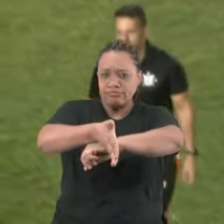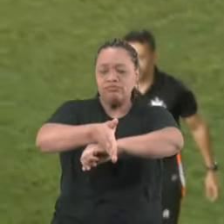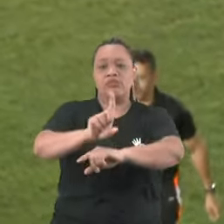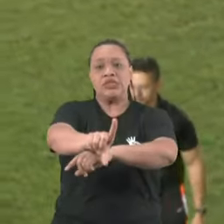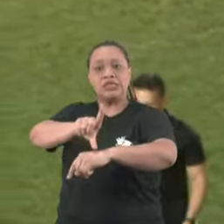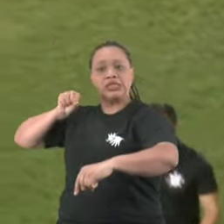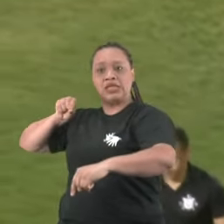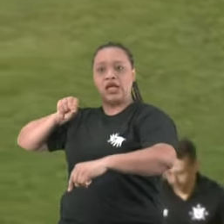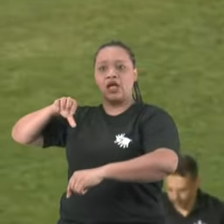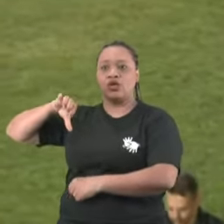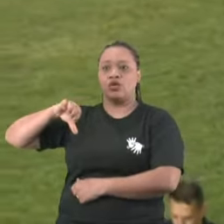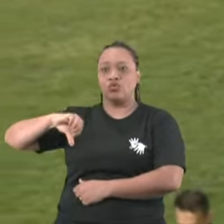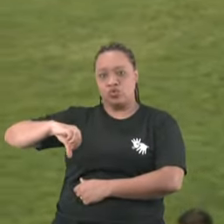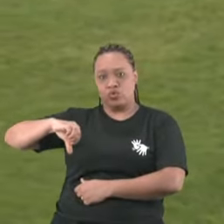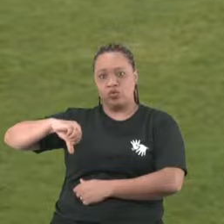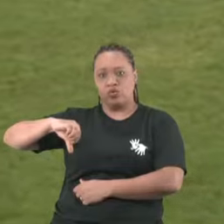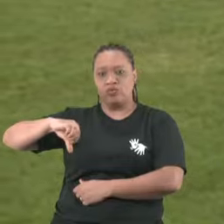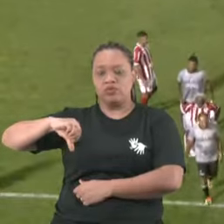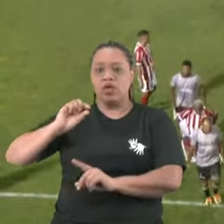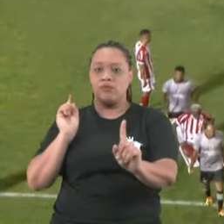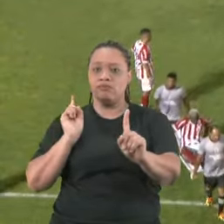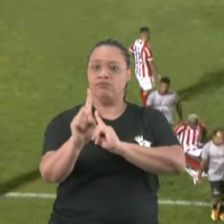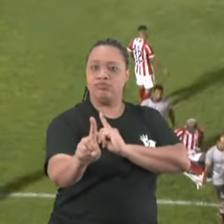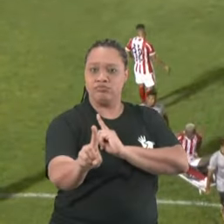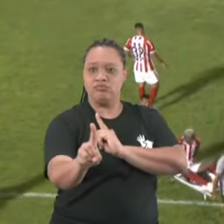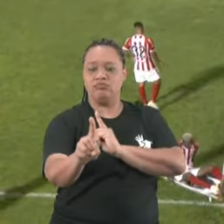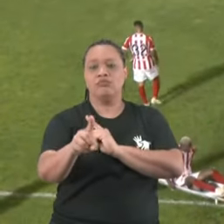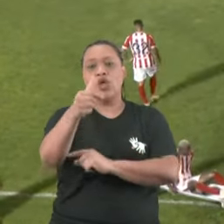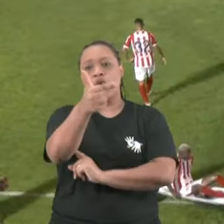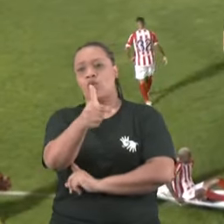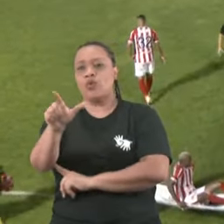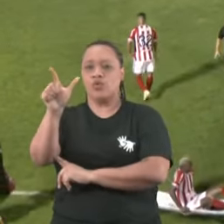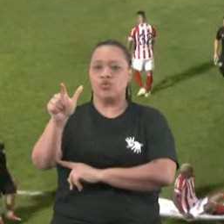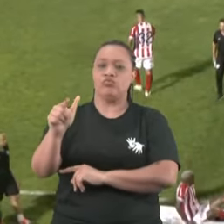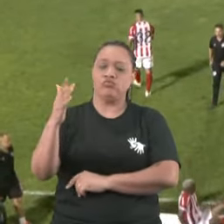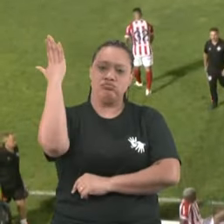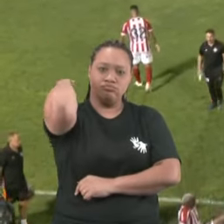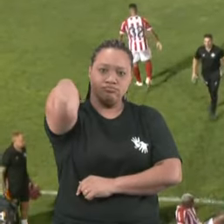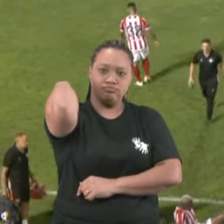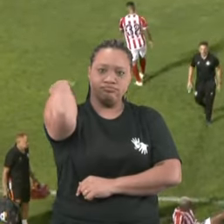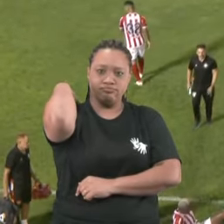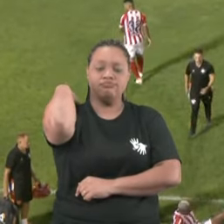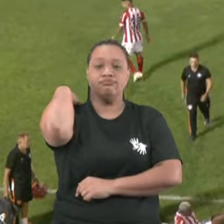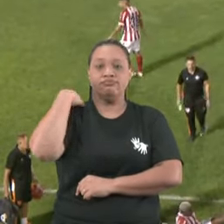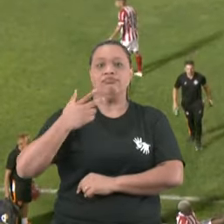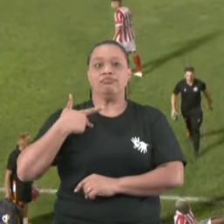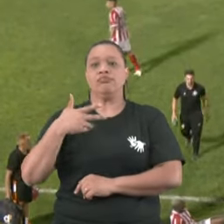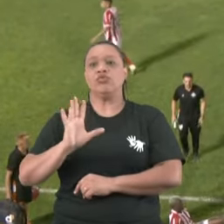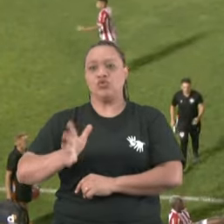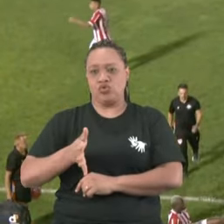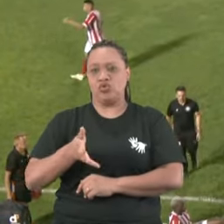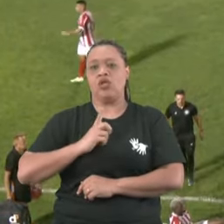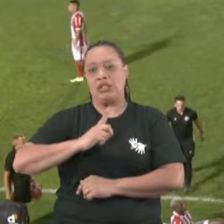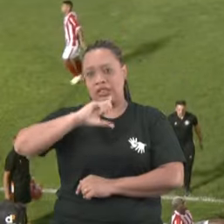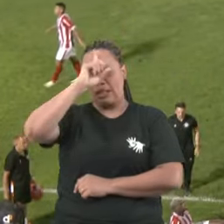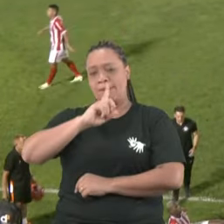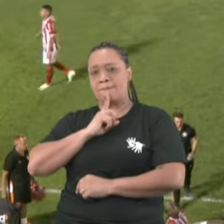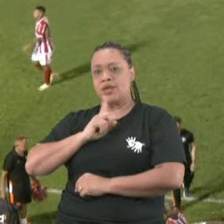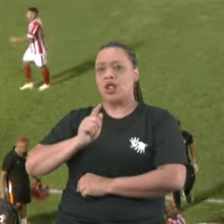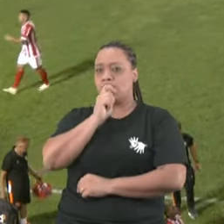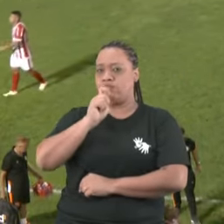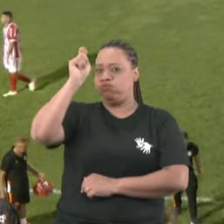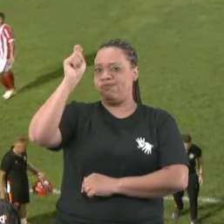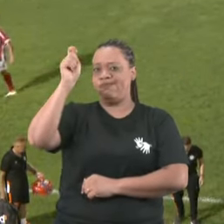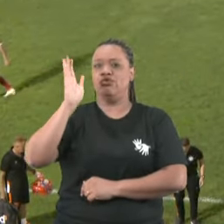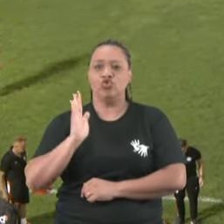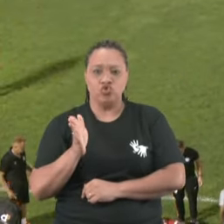com a 29. O Falcão tá saindo, é outro amarelado aí. Falcão entrando Rômulo. É um volante por outro, né, Alberto? Daqui a pouco